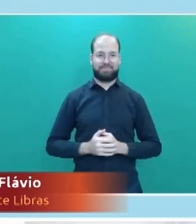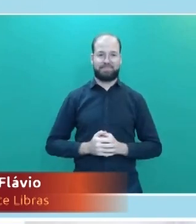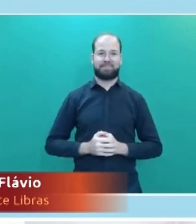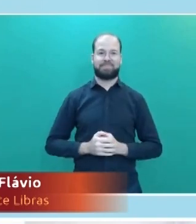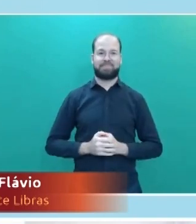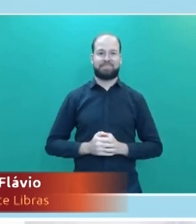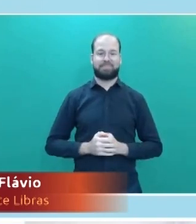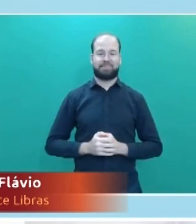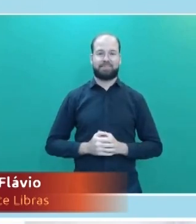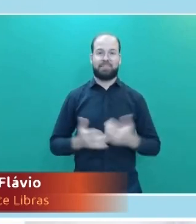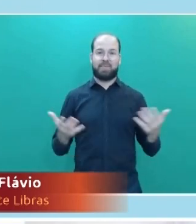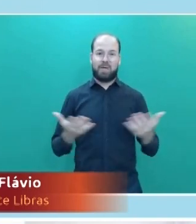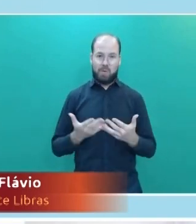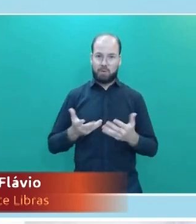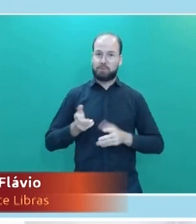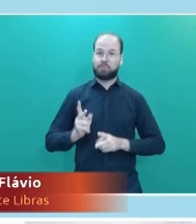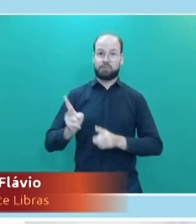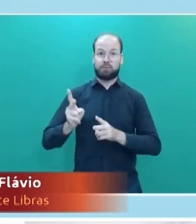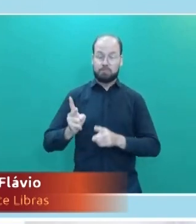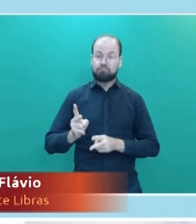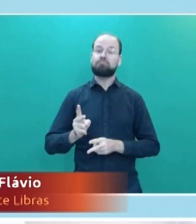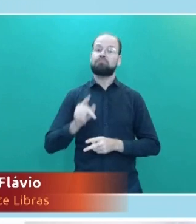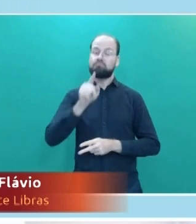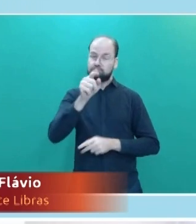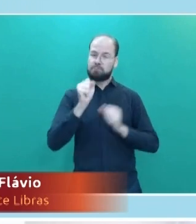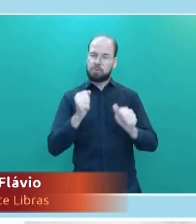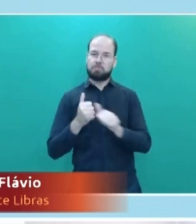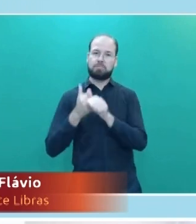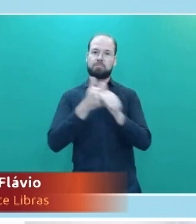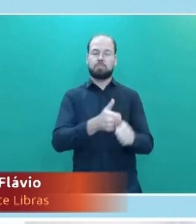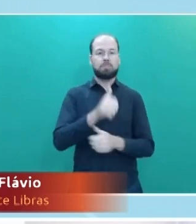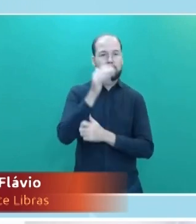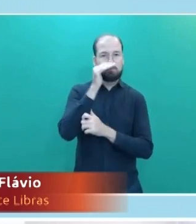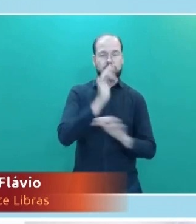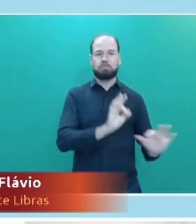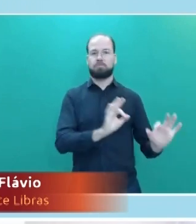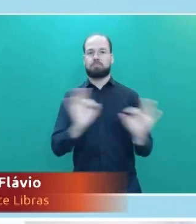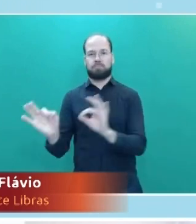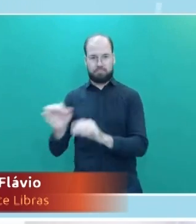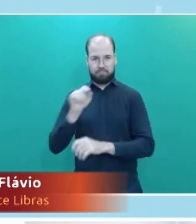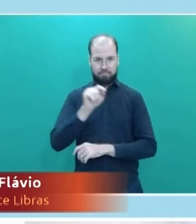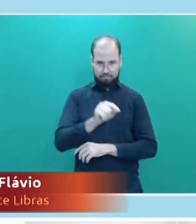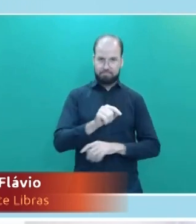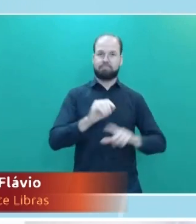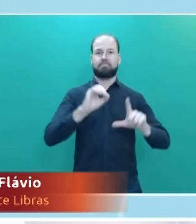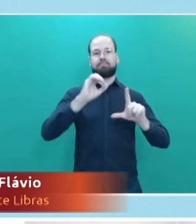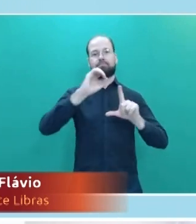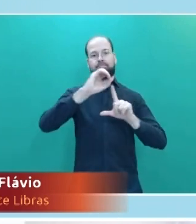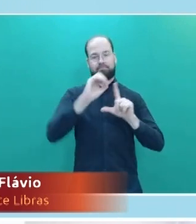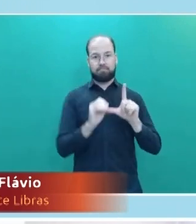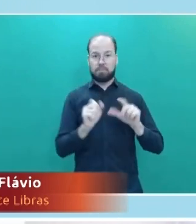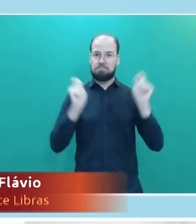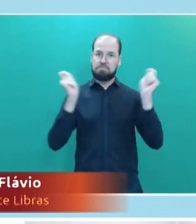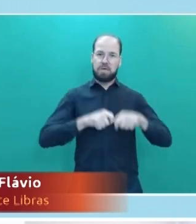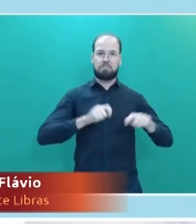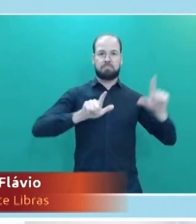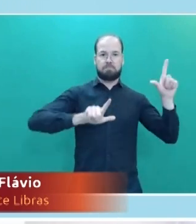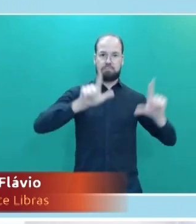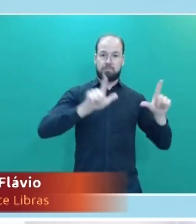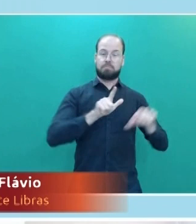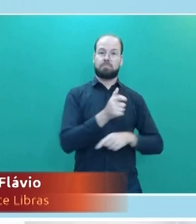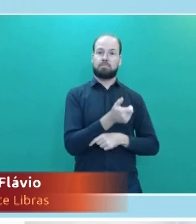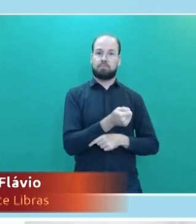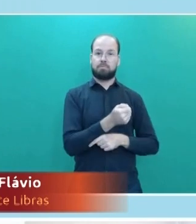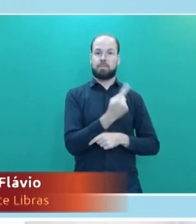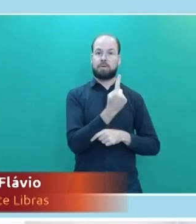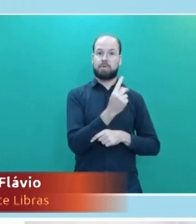discussão, conto para você os canais em que você pode conferir a programação da TV UFG. Dá para assistir pela televisão, no canal 15.1 do Sinal